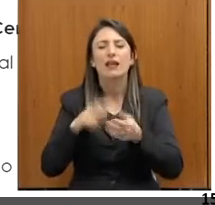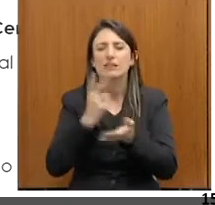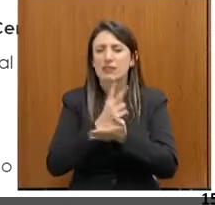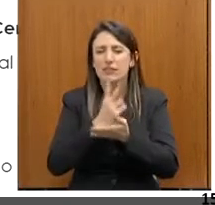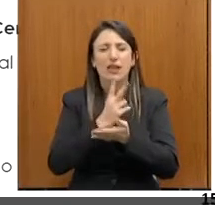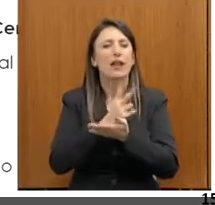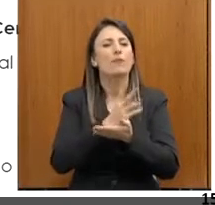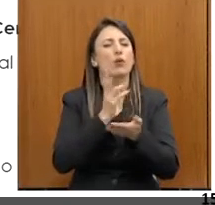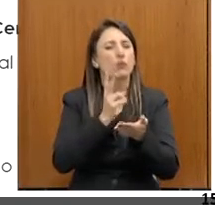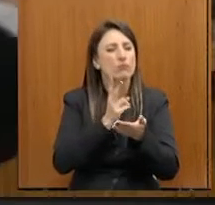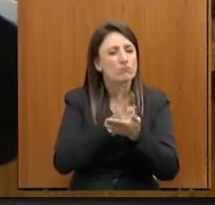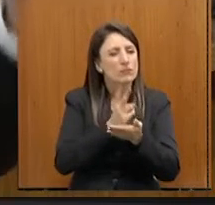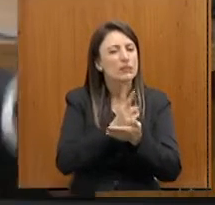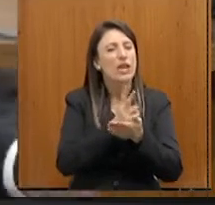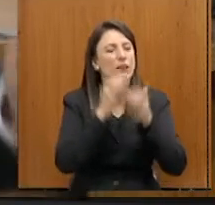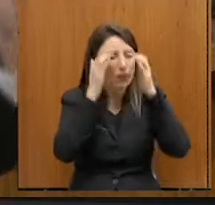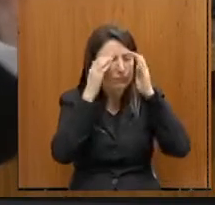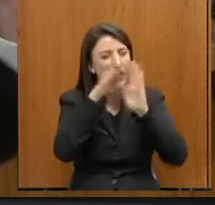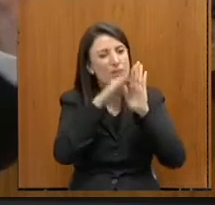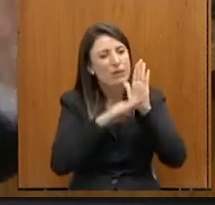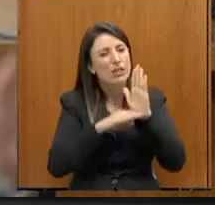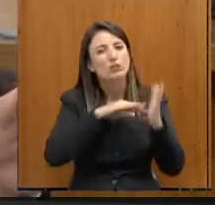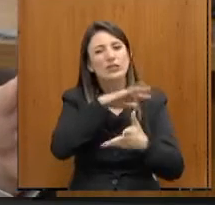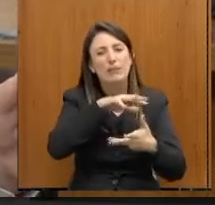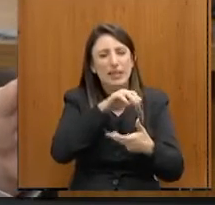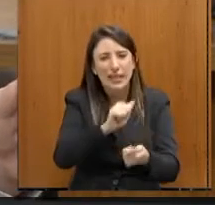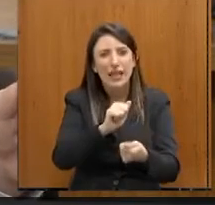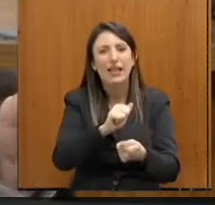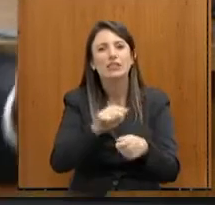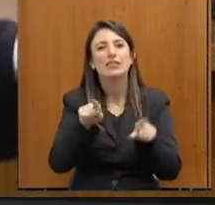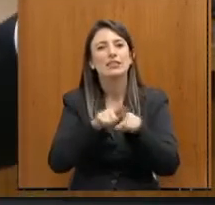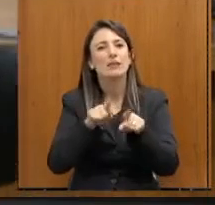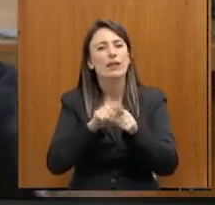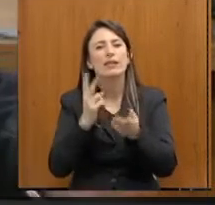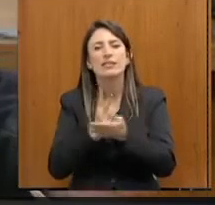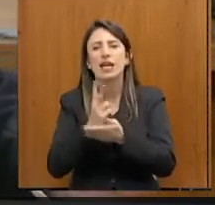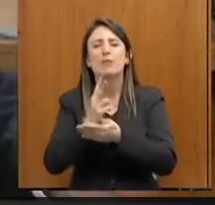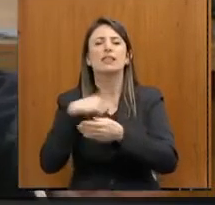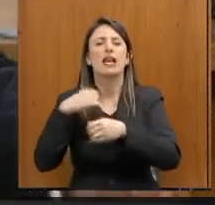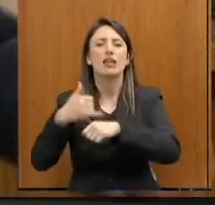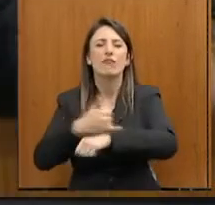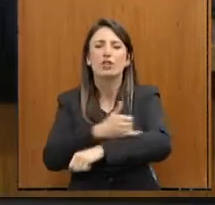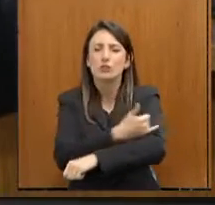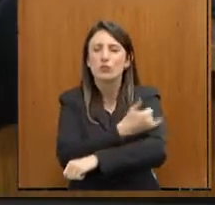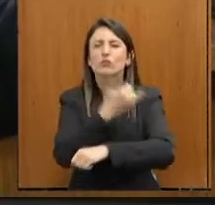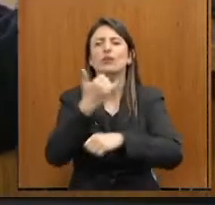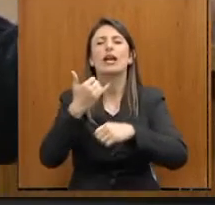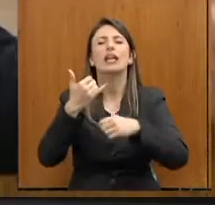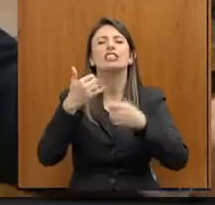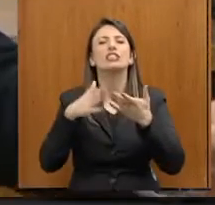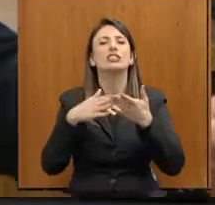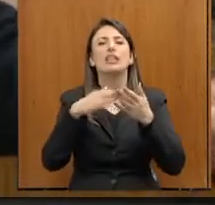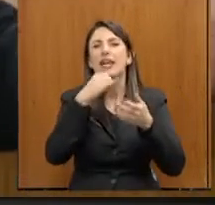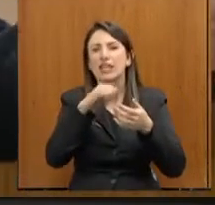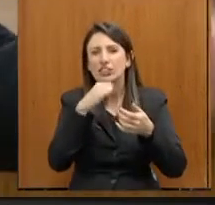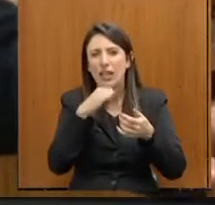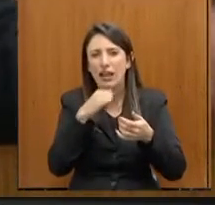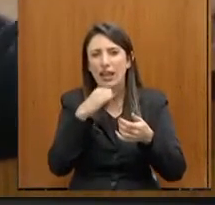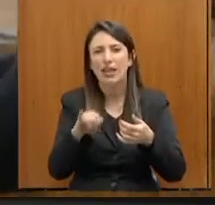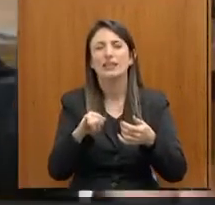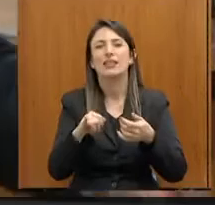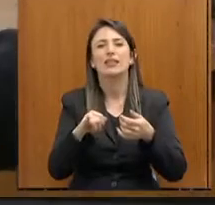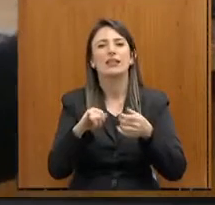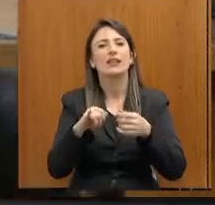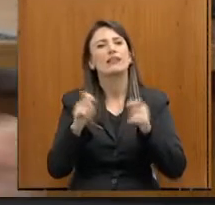prazo para a CEMIG e uma infraestrutura de energia elétrica e permita